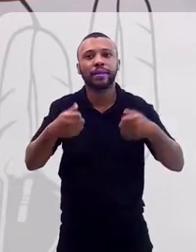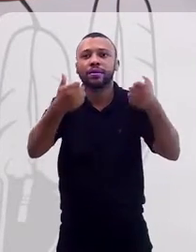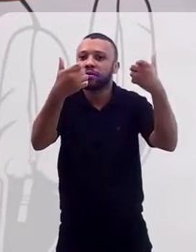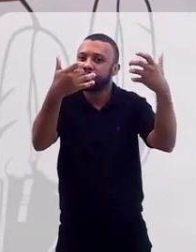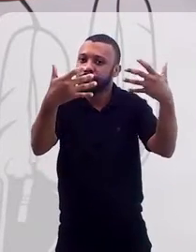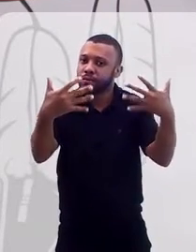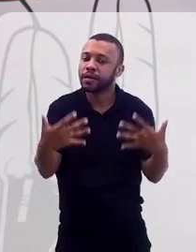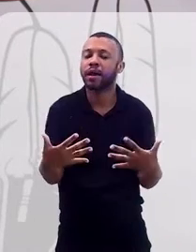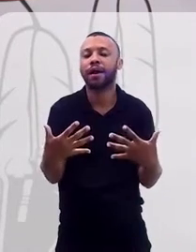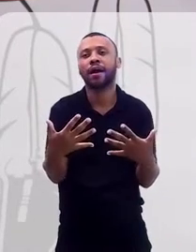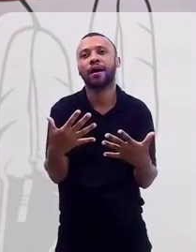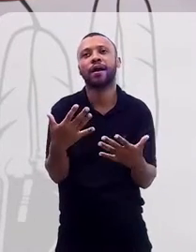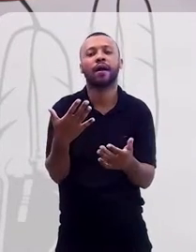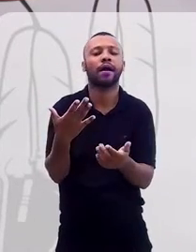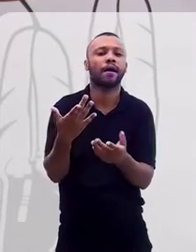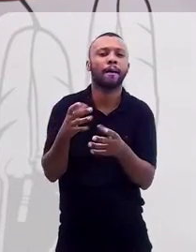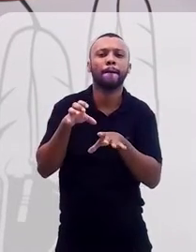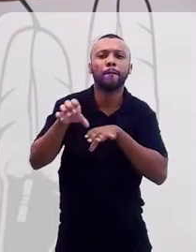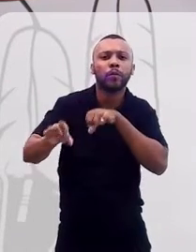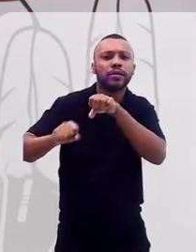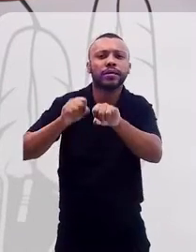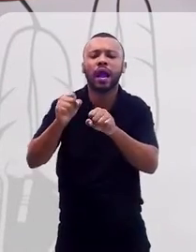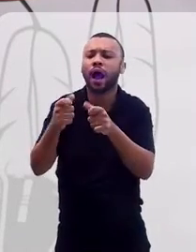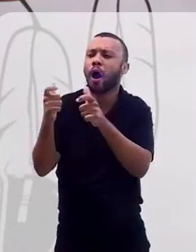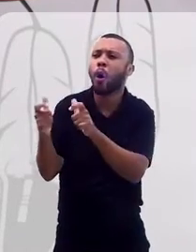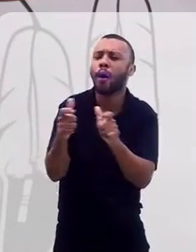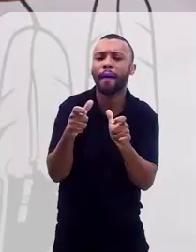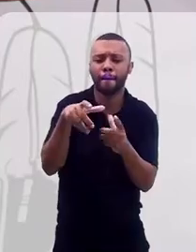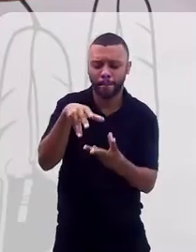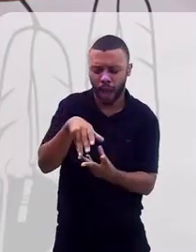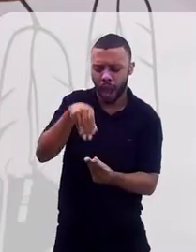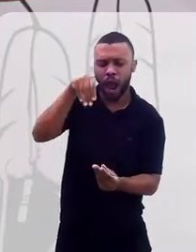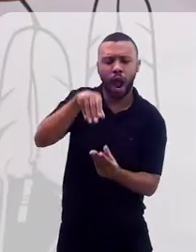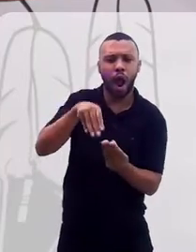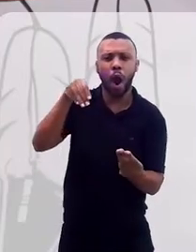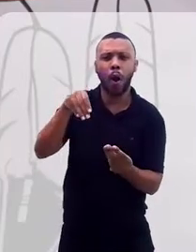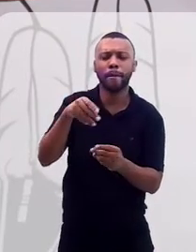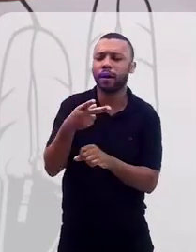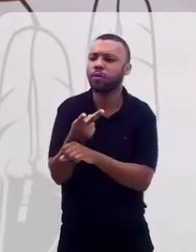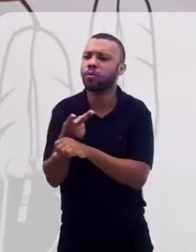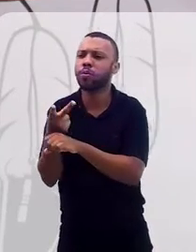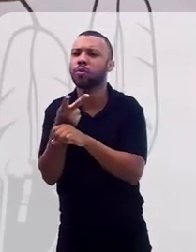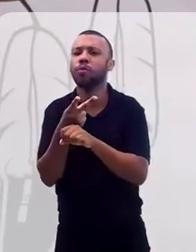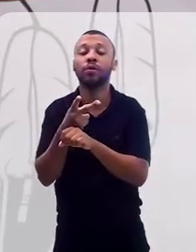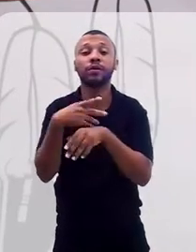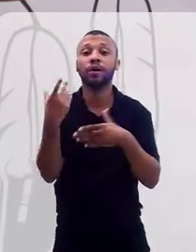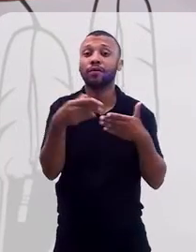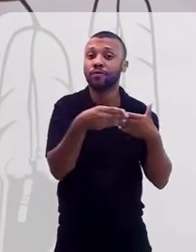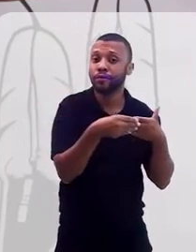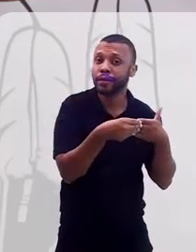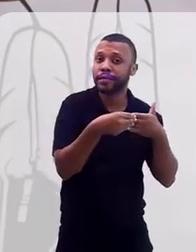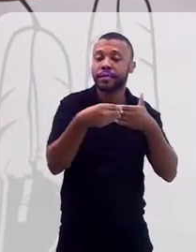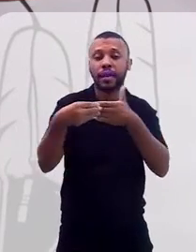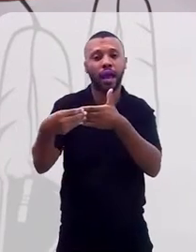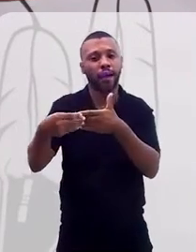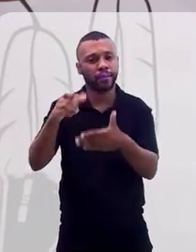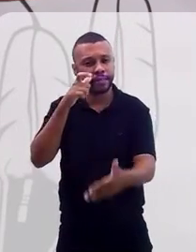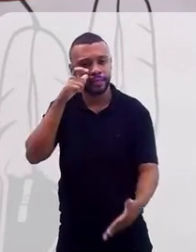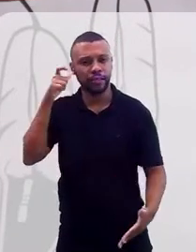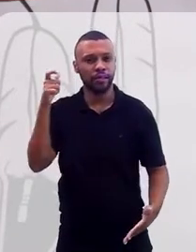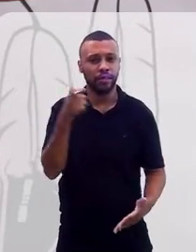que eh praticamente procurar onde estava a minha alma durante alguns anos e eu fui